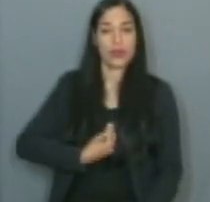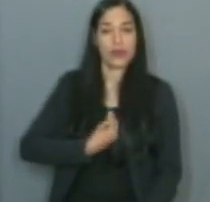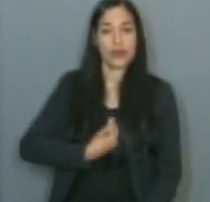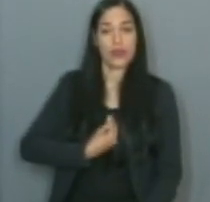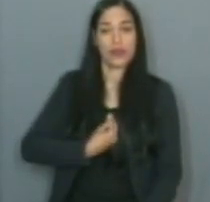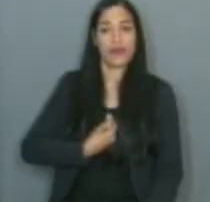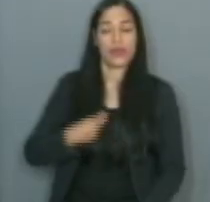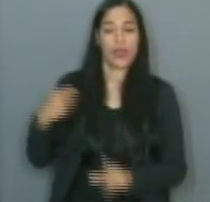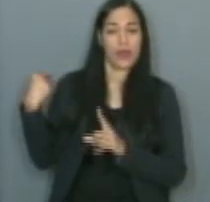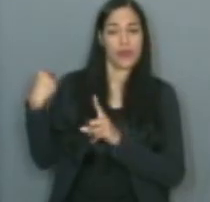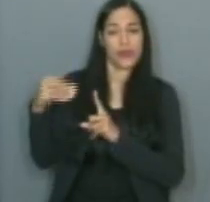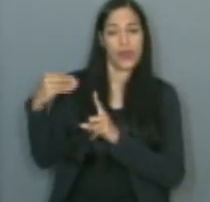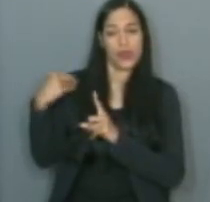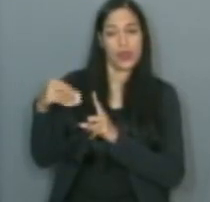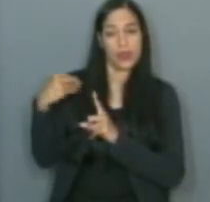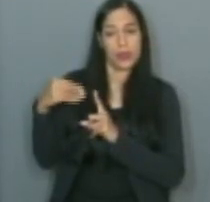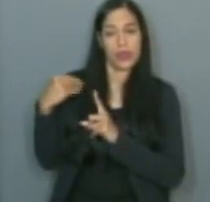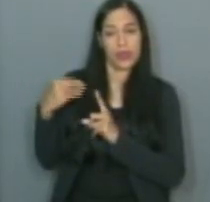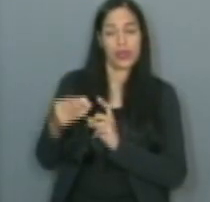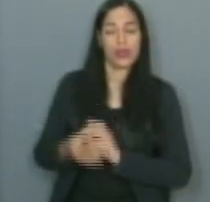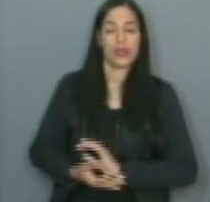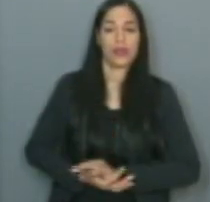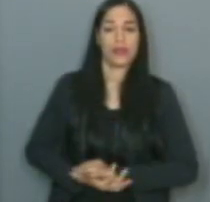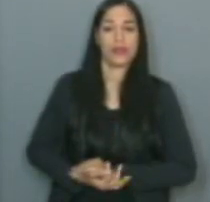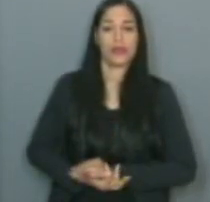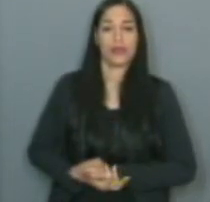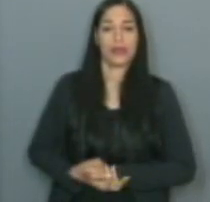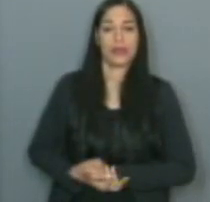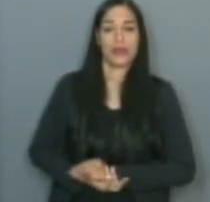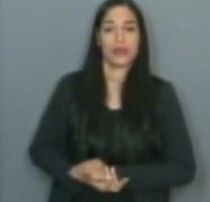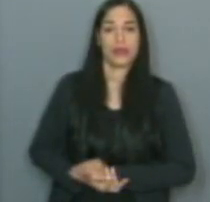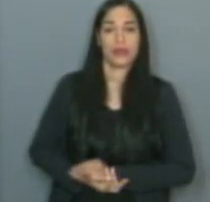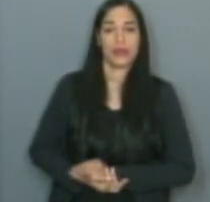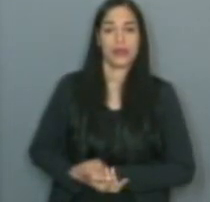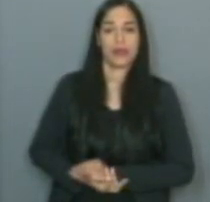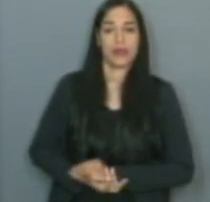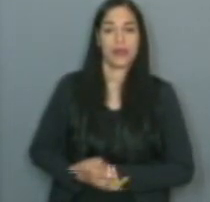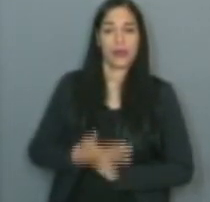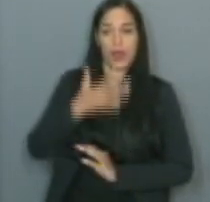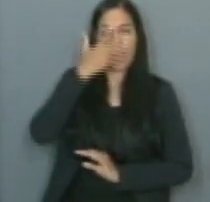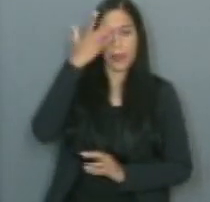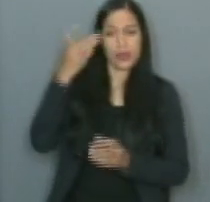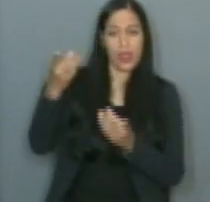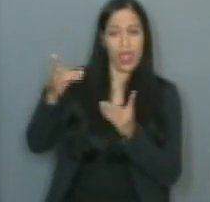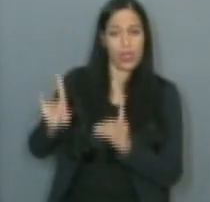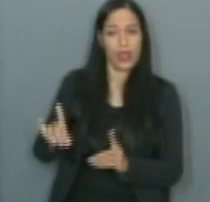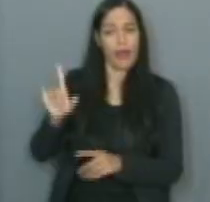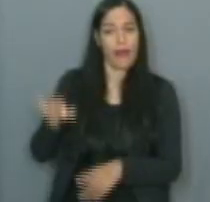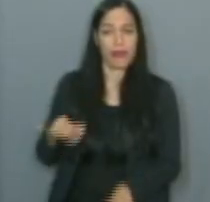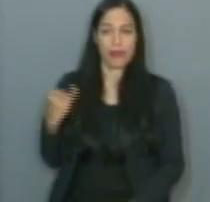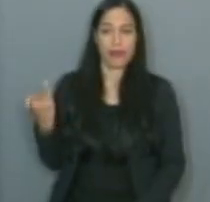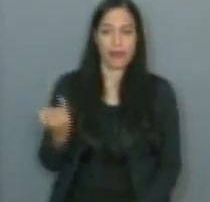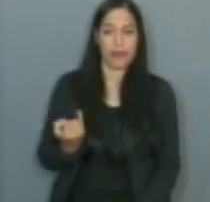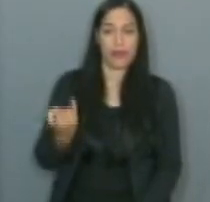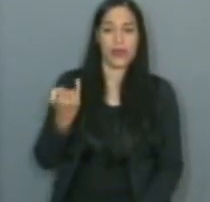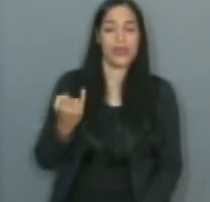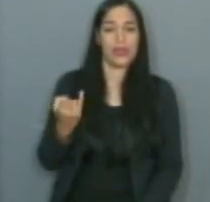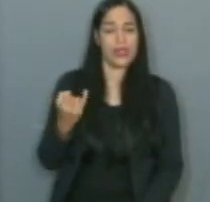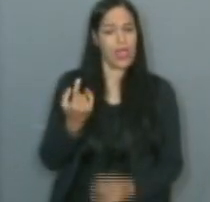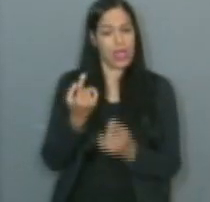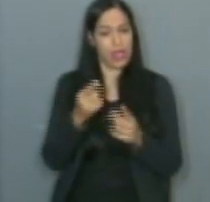em situação de vulnerabilidade. Não é importante pessoas com deficiência, não